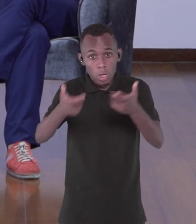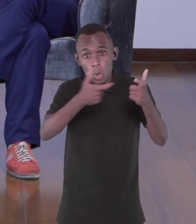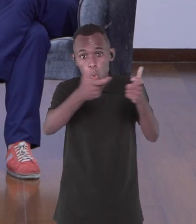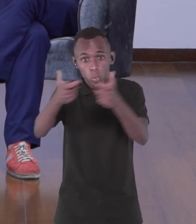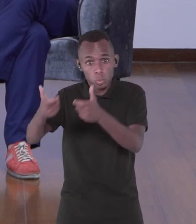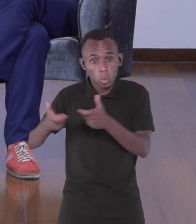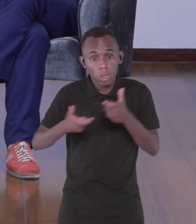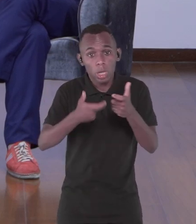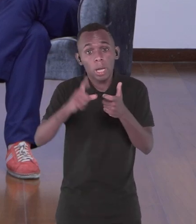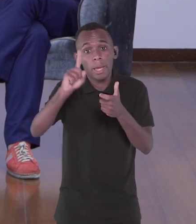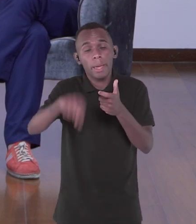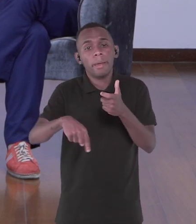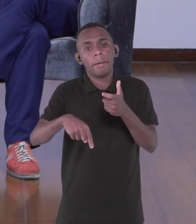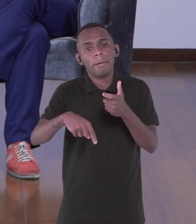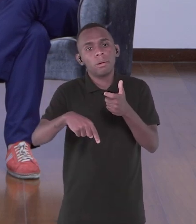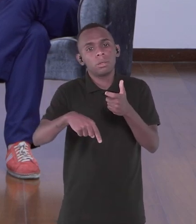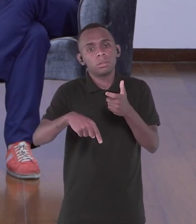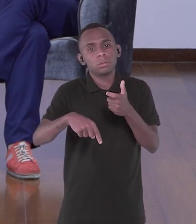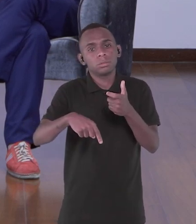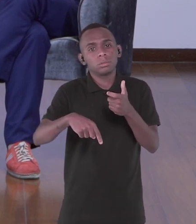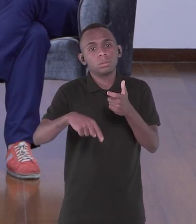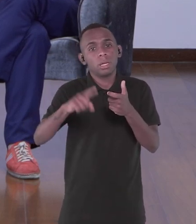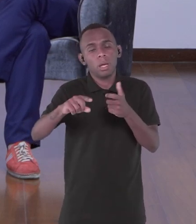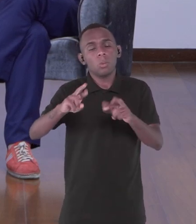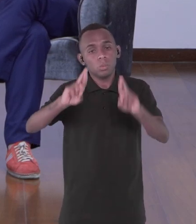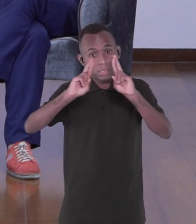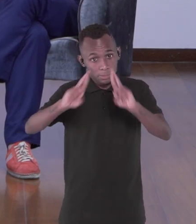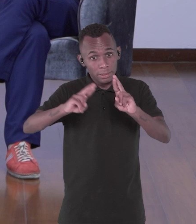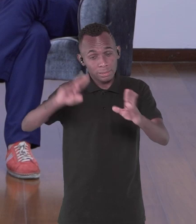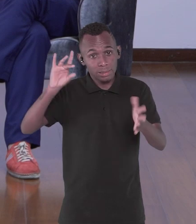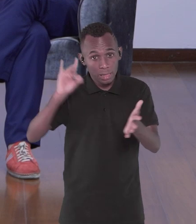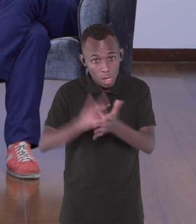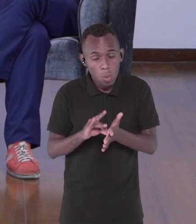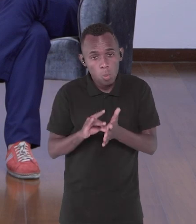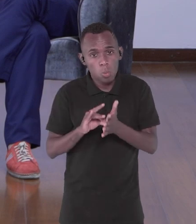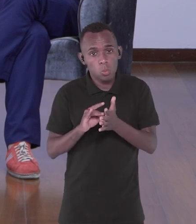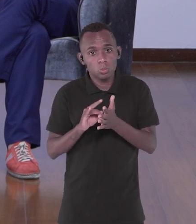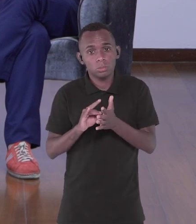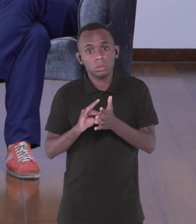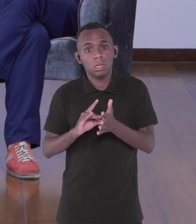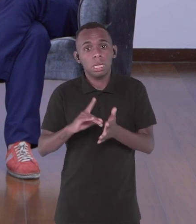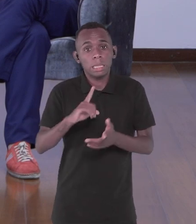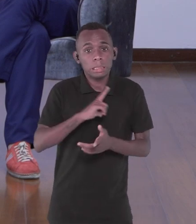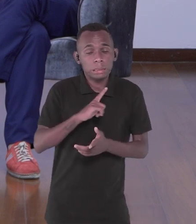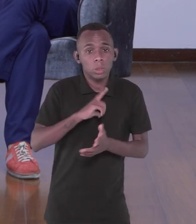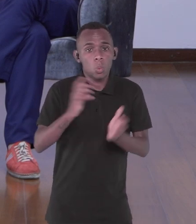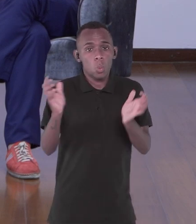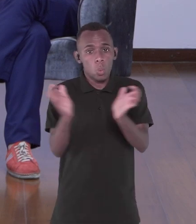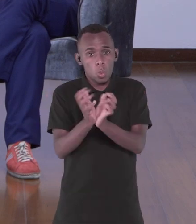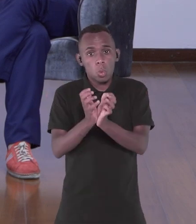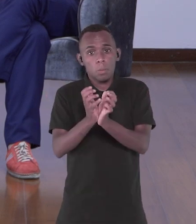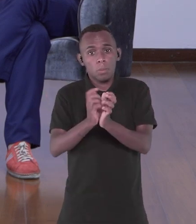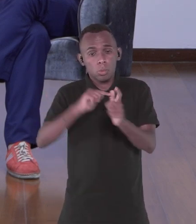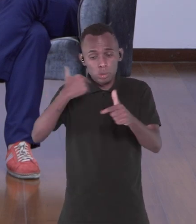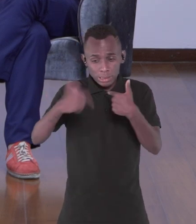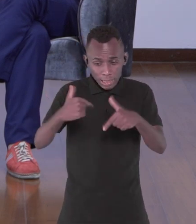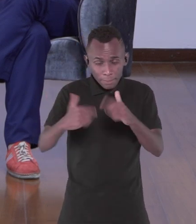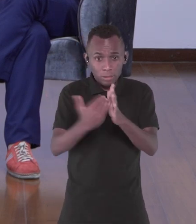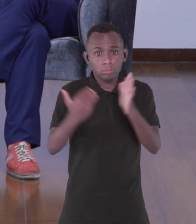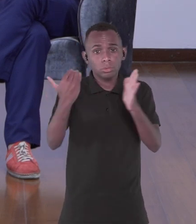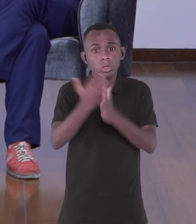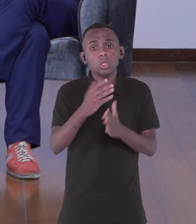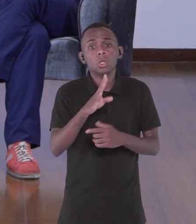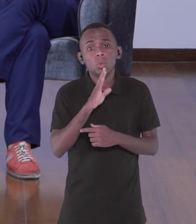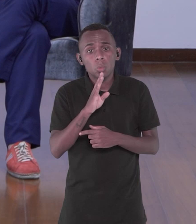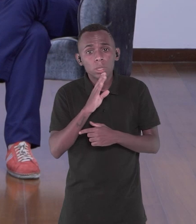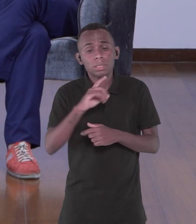setores, eu vejo isso como uma grande esperança, de que você tenha um grupo no poder que reconheça, no fundo,